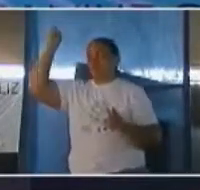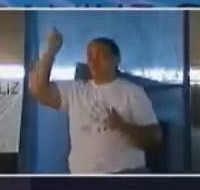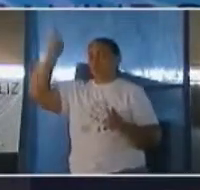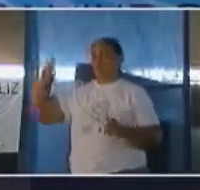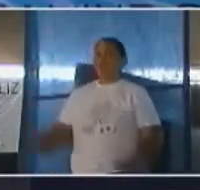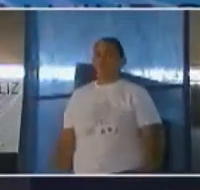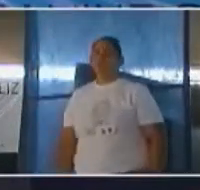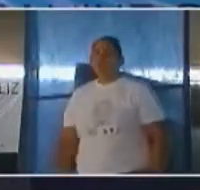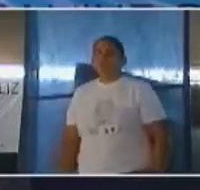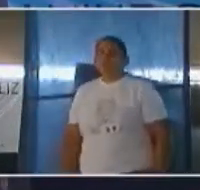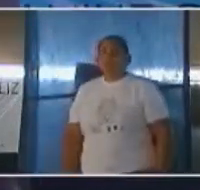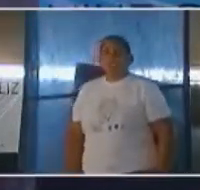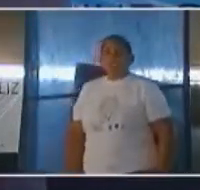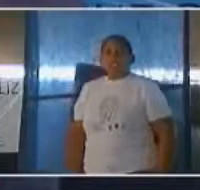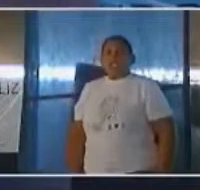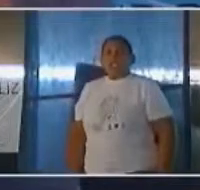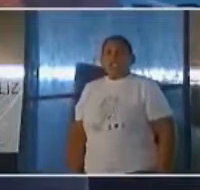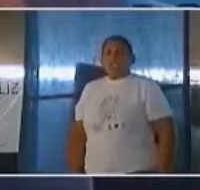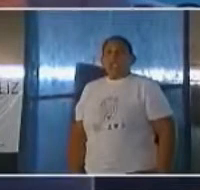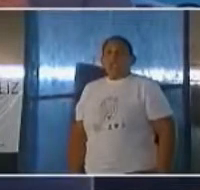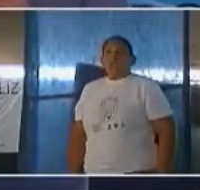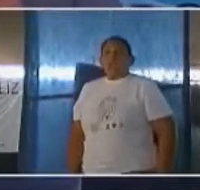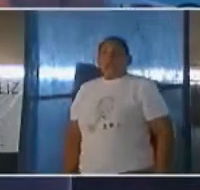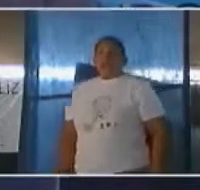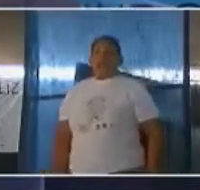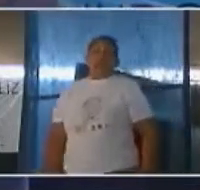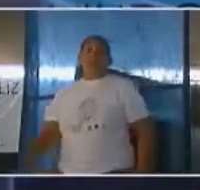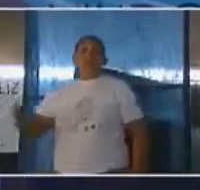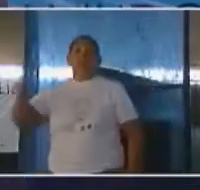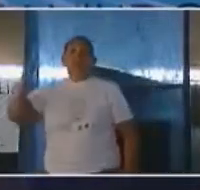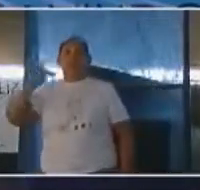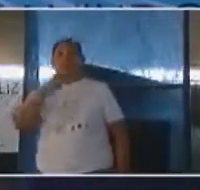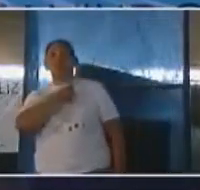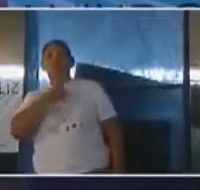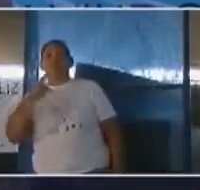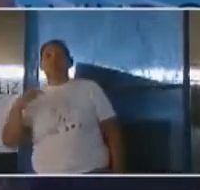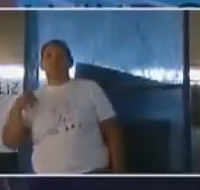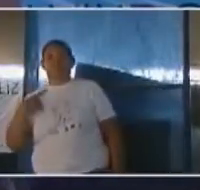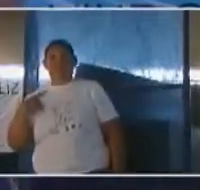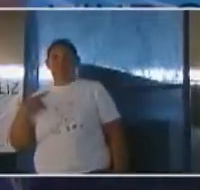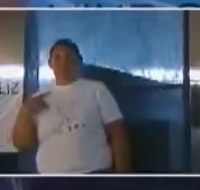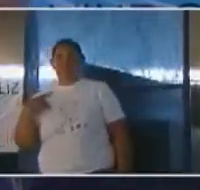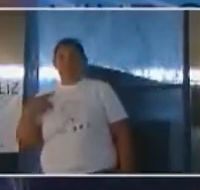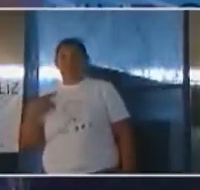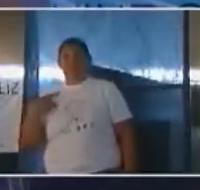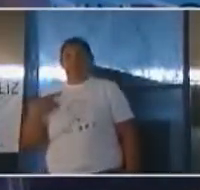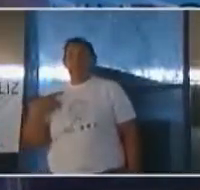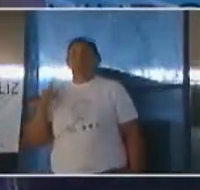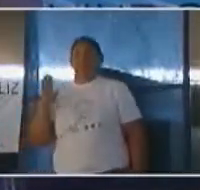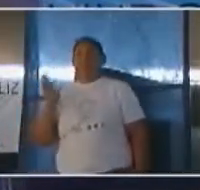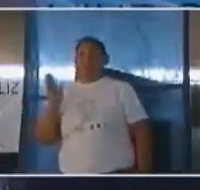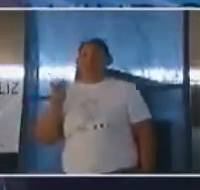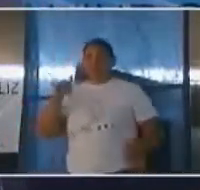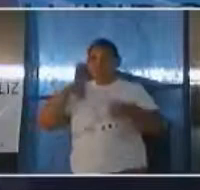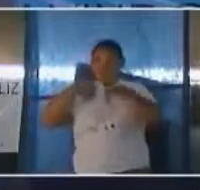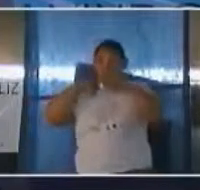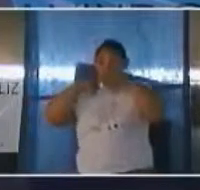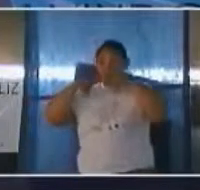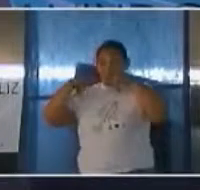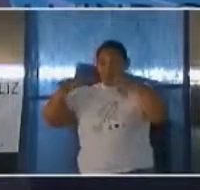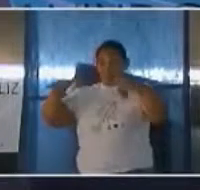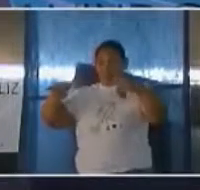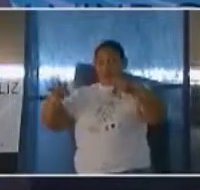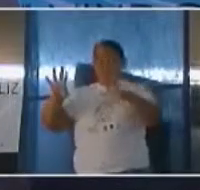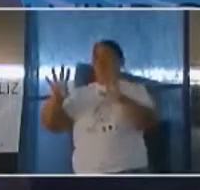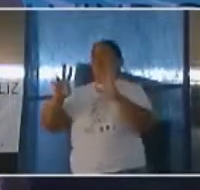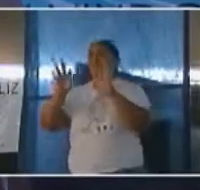Pessoal, como eu disse, o pastor Nestor pregou sobre esse texto. E vocês também tiveram a oportunidade de ler nos